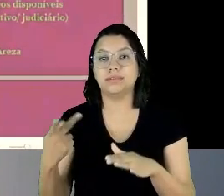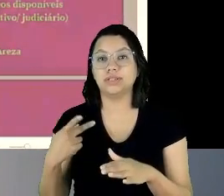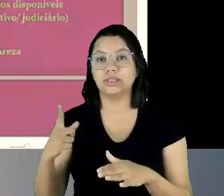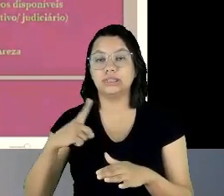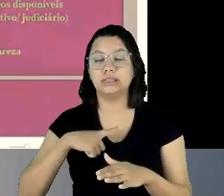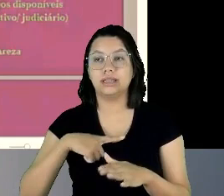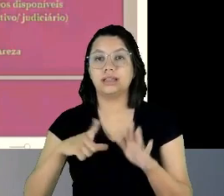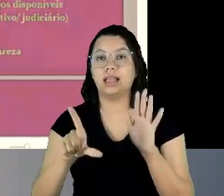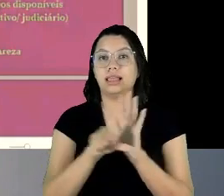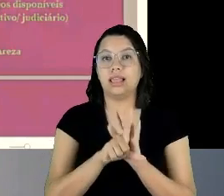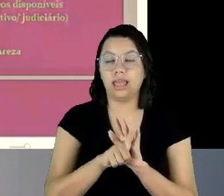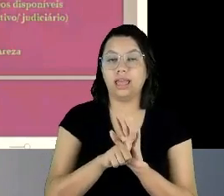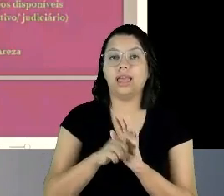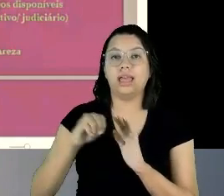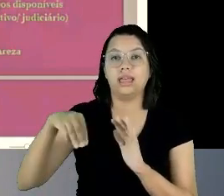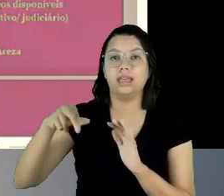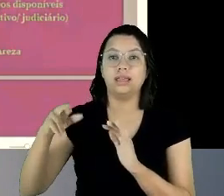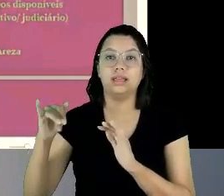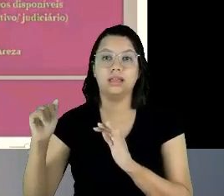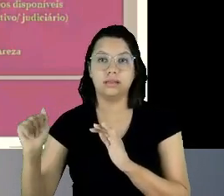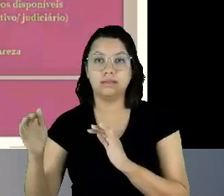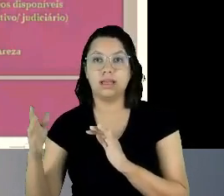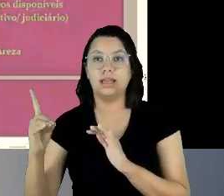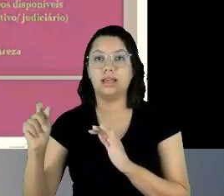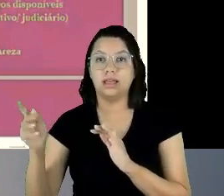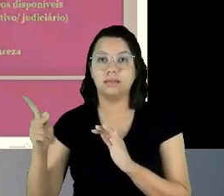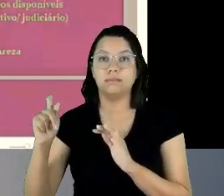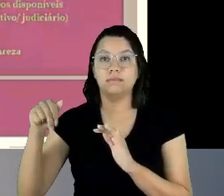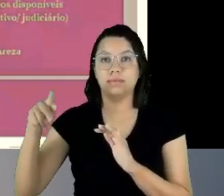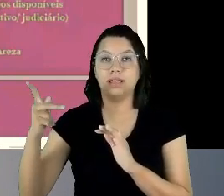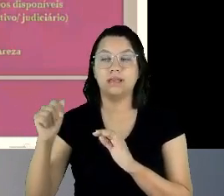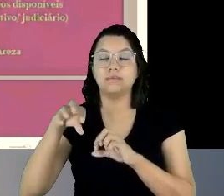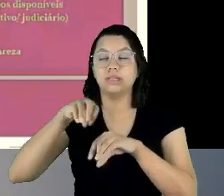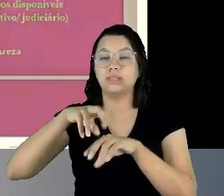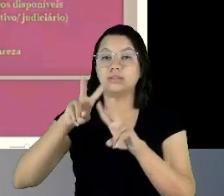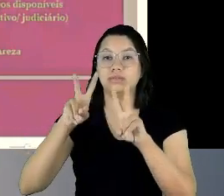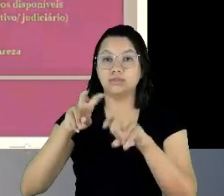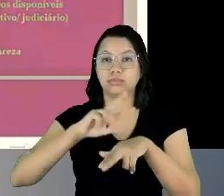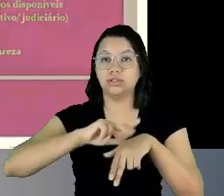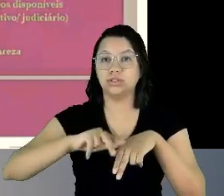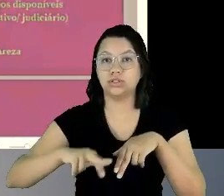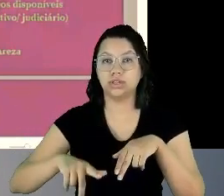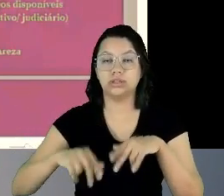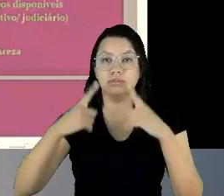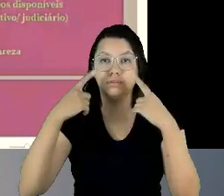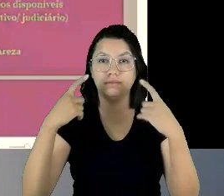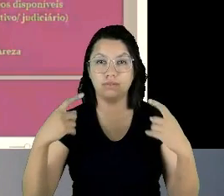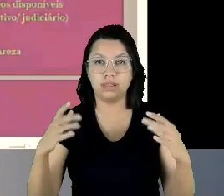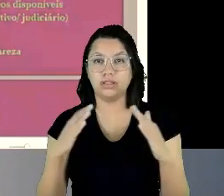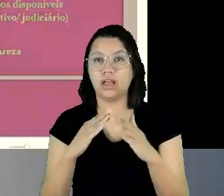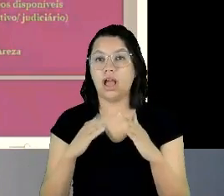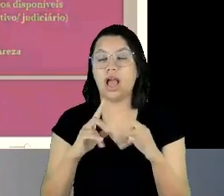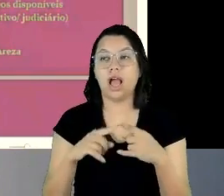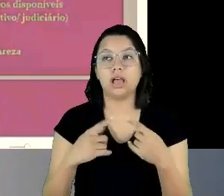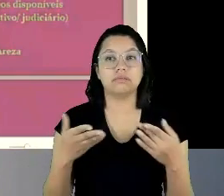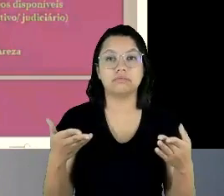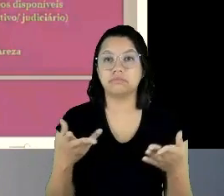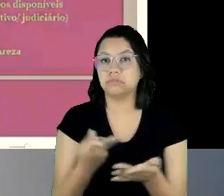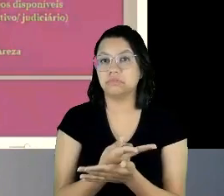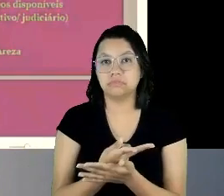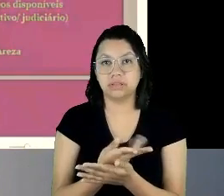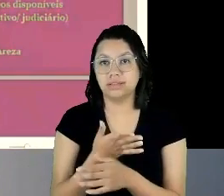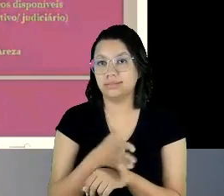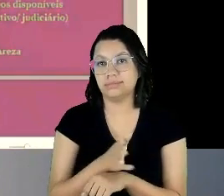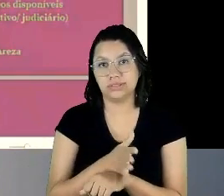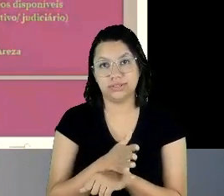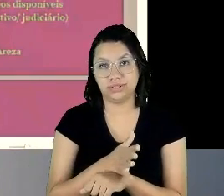Lei Maria da Penha, previsto o ensino de gênero dentro das escolas, da violência doméstica, mas isso não acontece